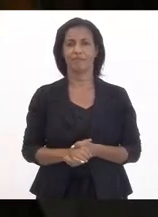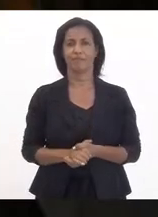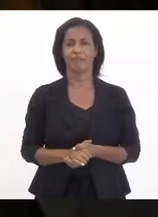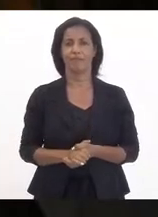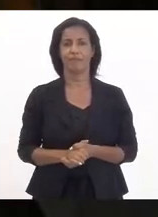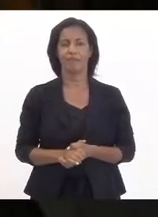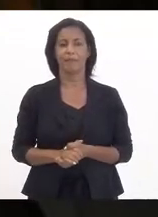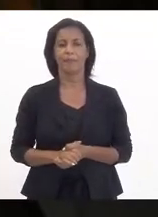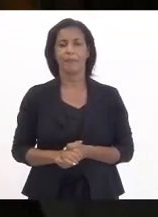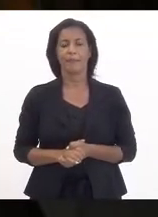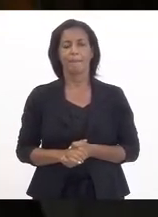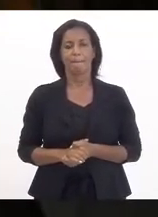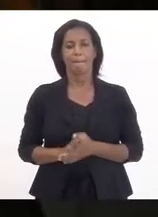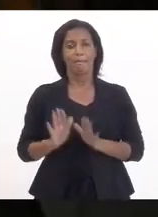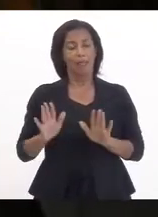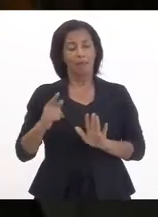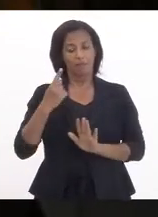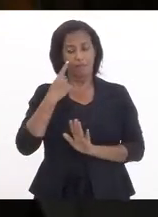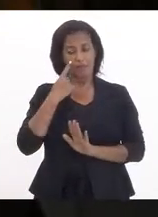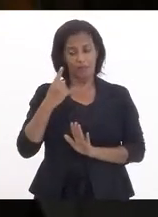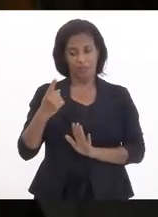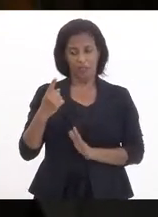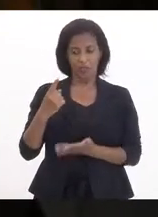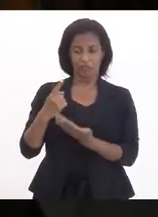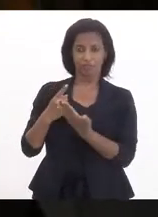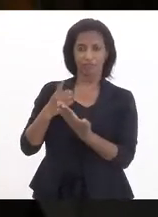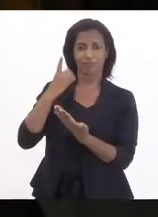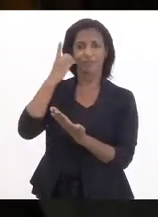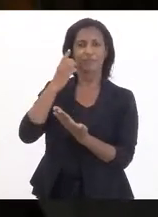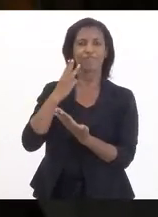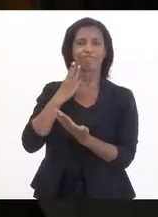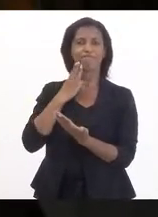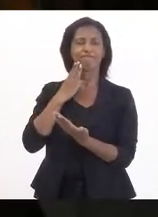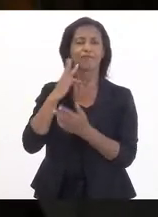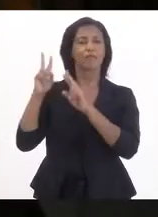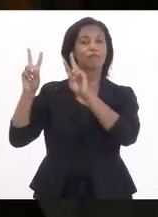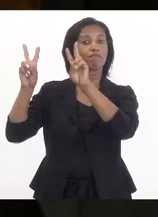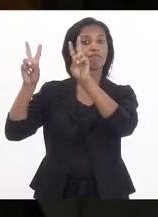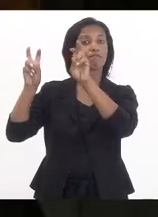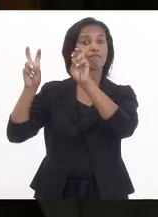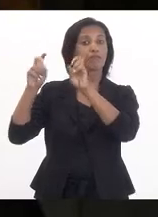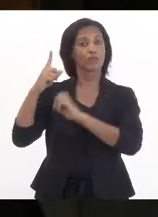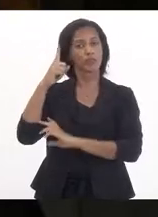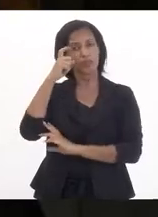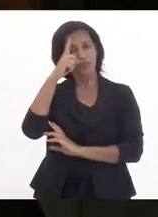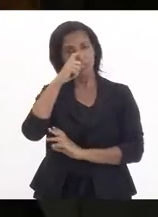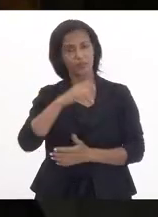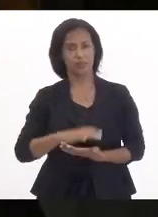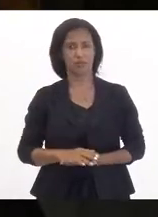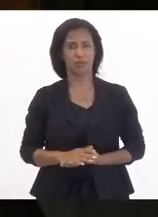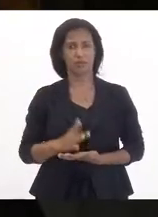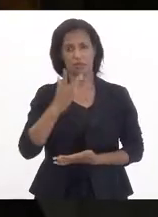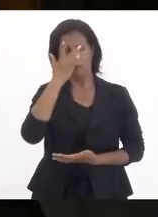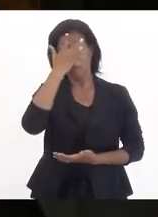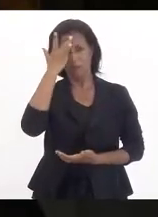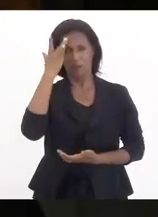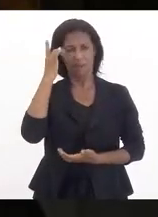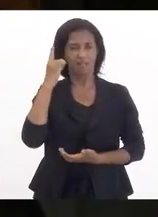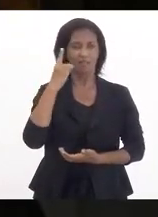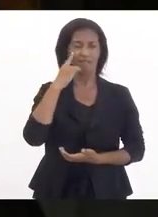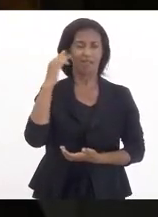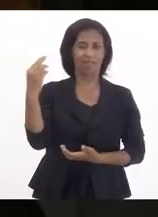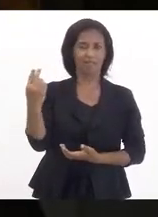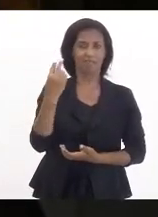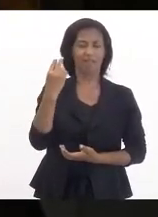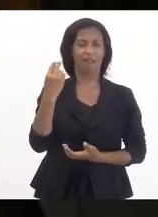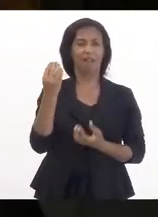Mas eu vejo, deputado Waldeck, que esse é um tema difícil para as pessoas que estão nos ouvindo e